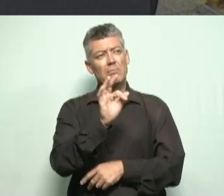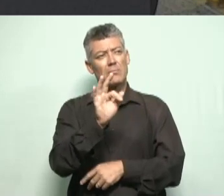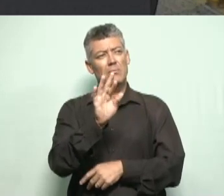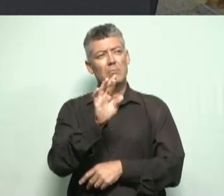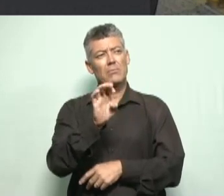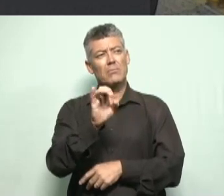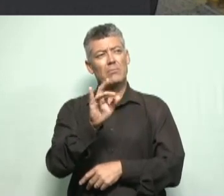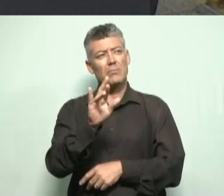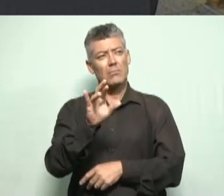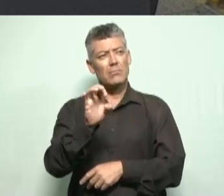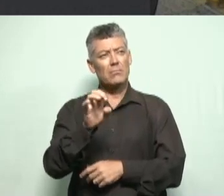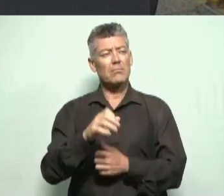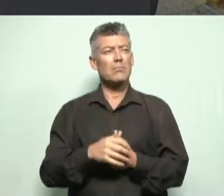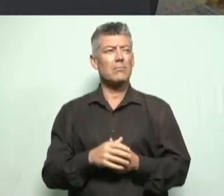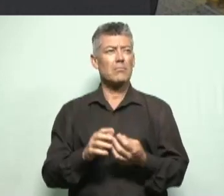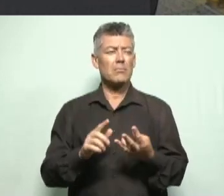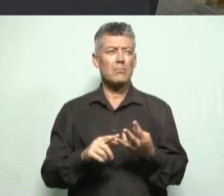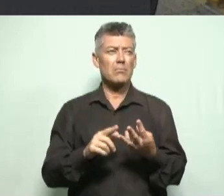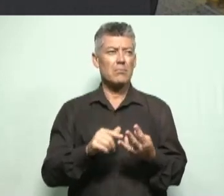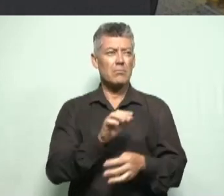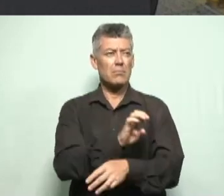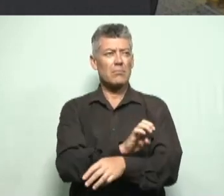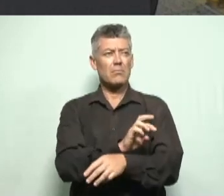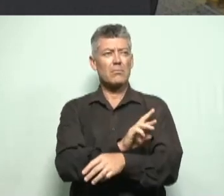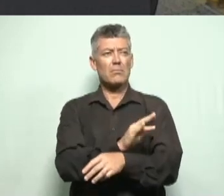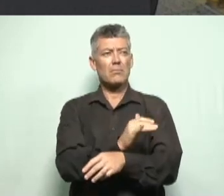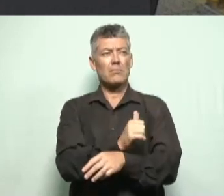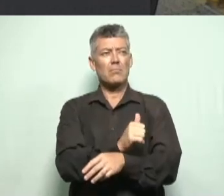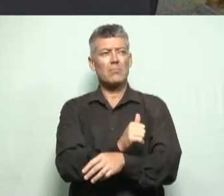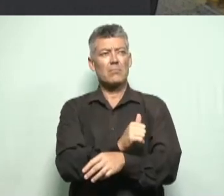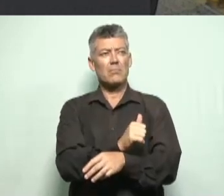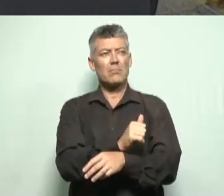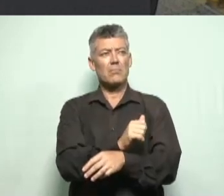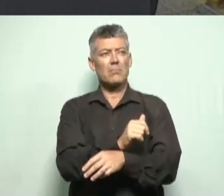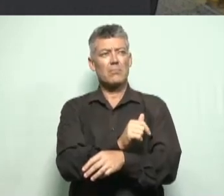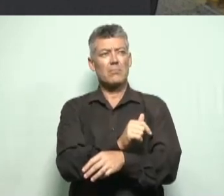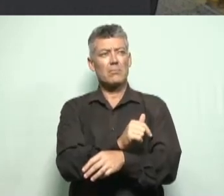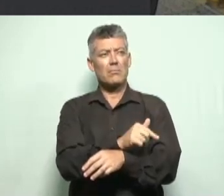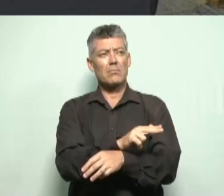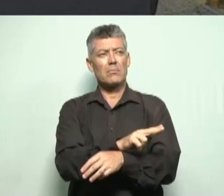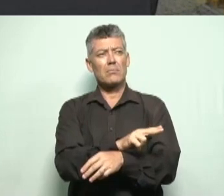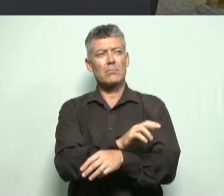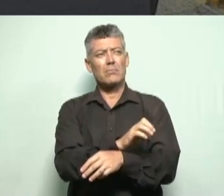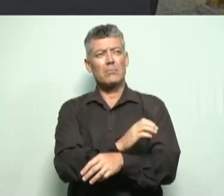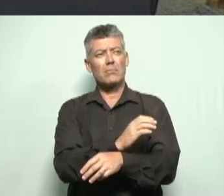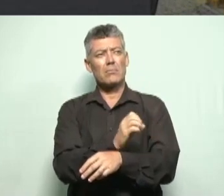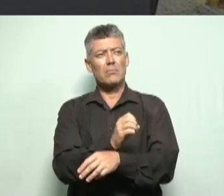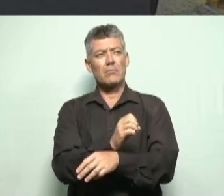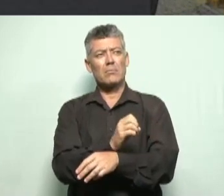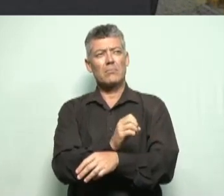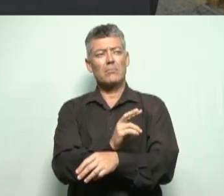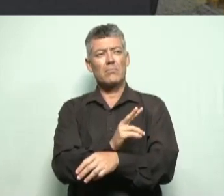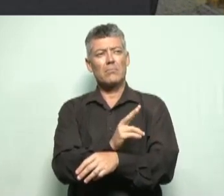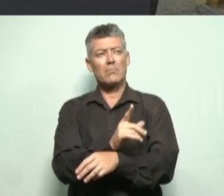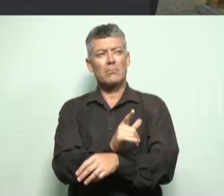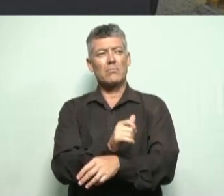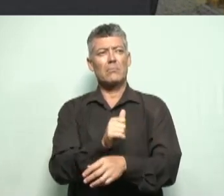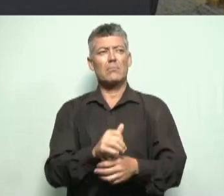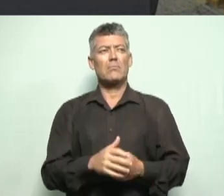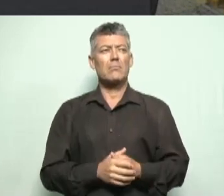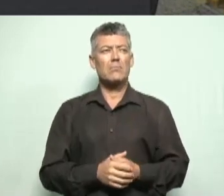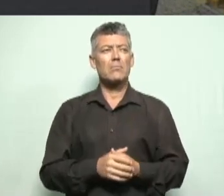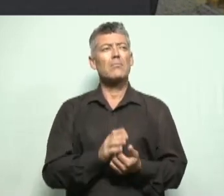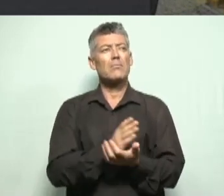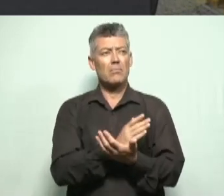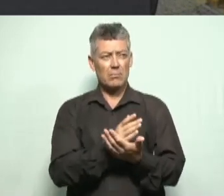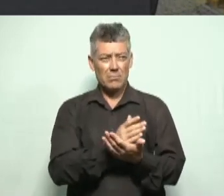país, fez homenagem a Érica Hilton, fez homenagem a Che Guevara, então, foi um show, em minha opinião, muito progressivo. Alguns